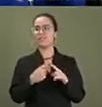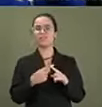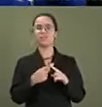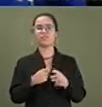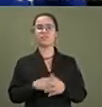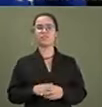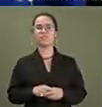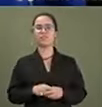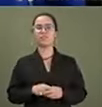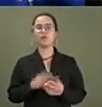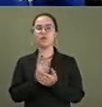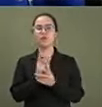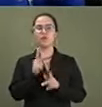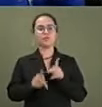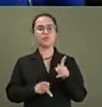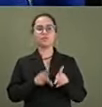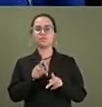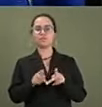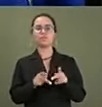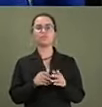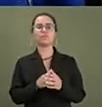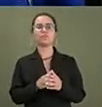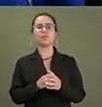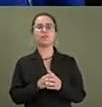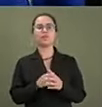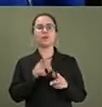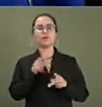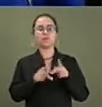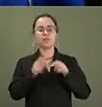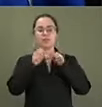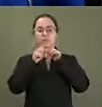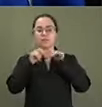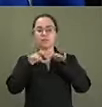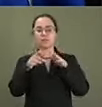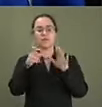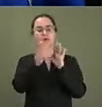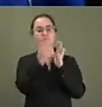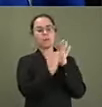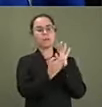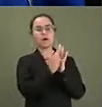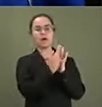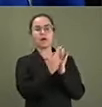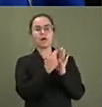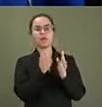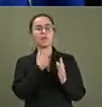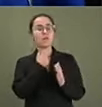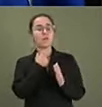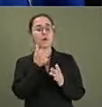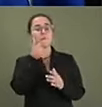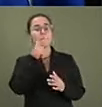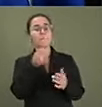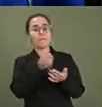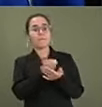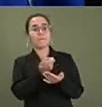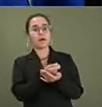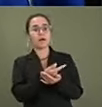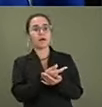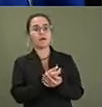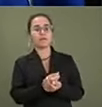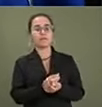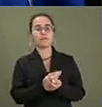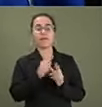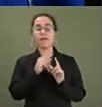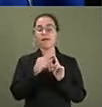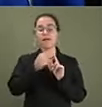a despesa tá muito alta para a população brasileira né a população tá o pagador de imposto patrão não aguenta pagar tanta coisa e eu queria falar também